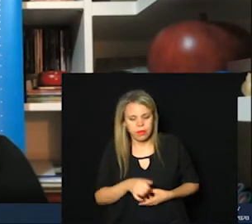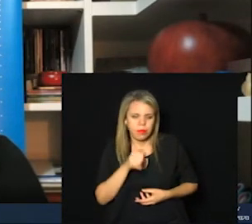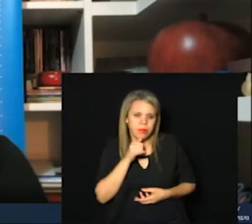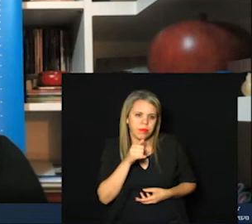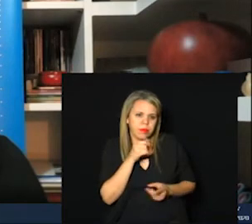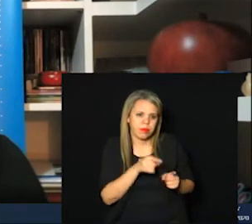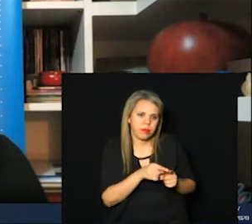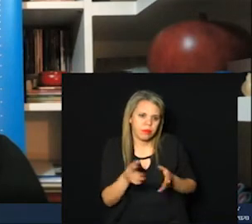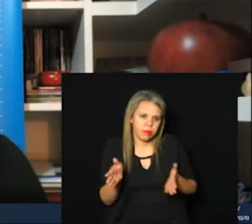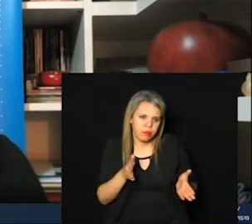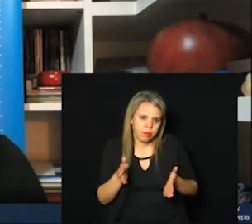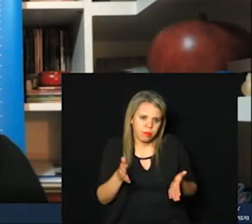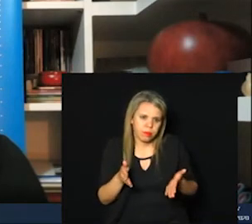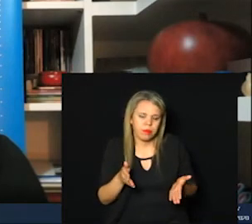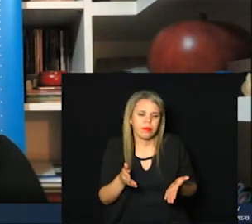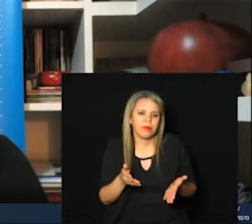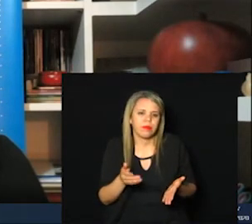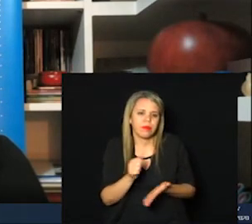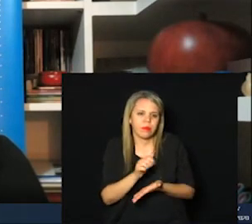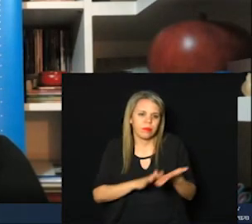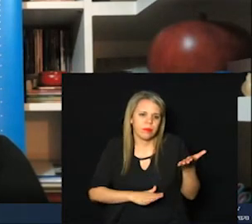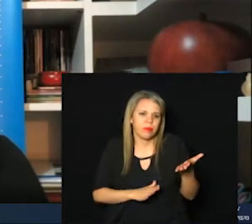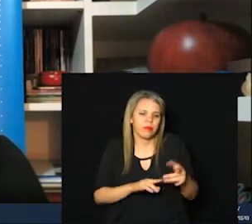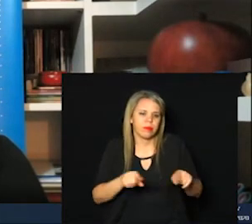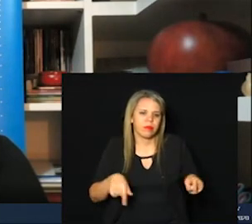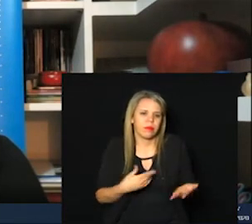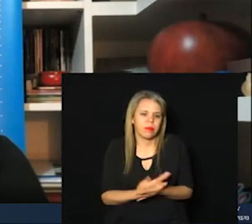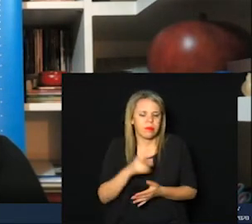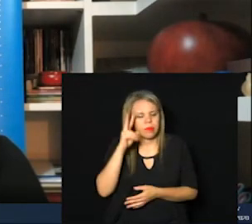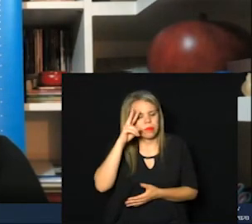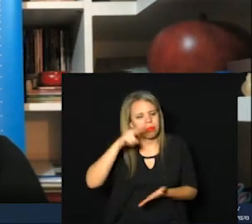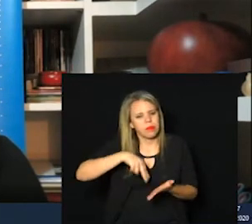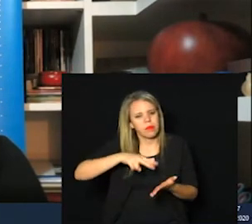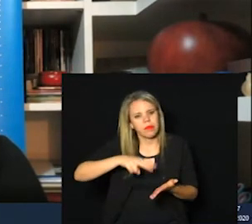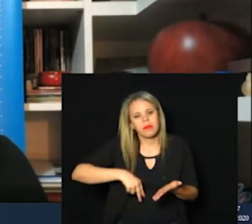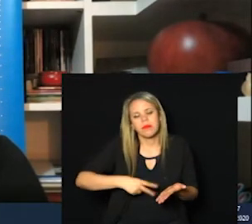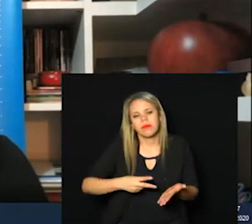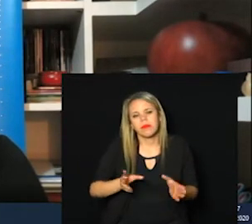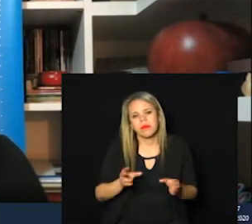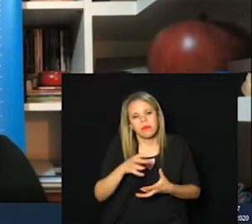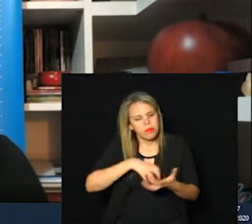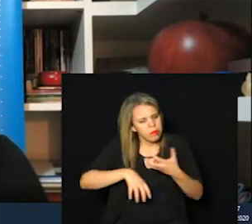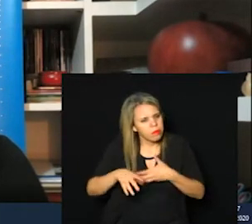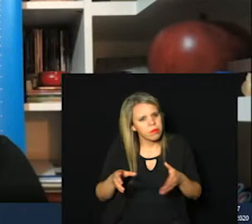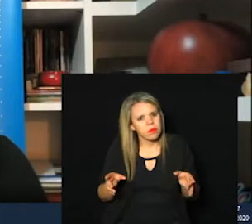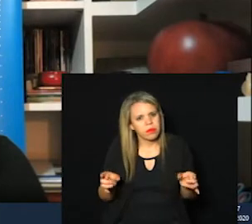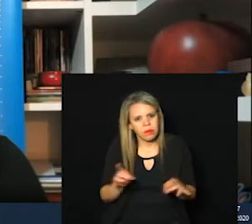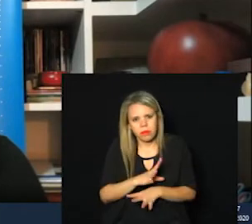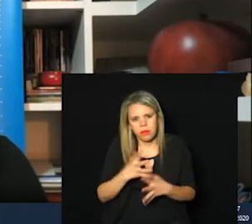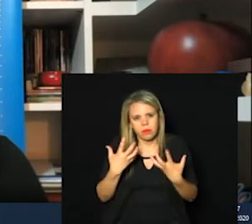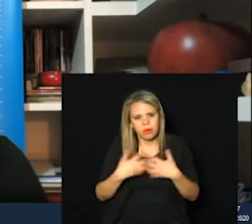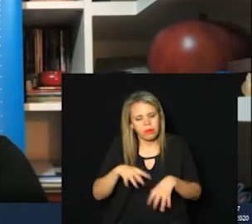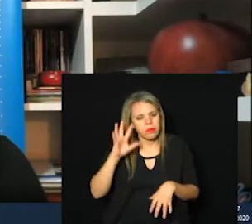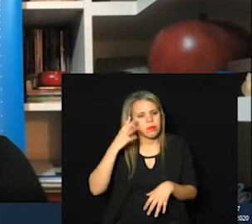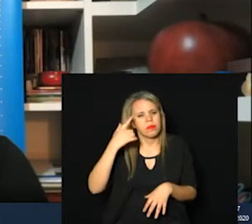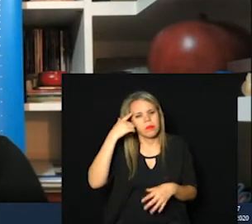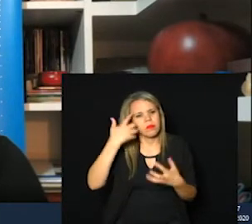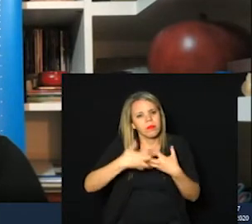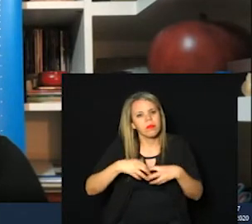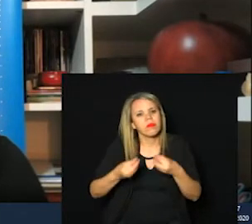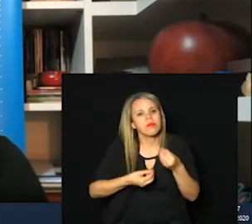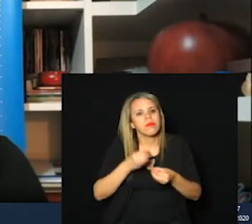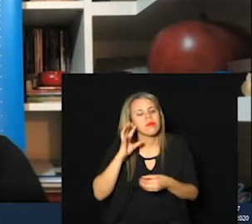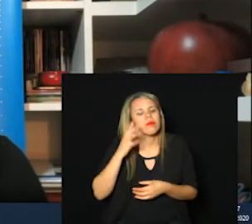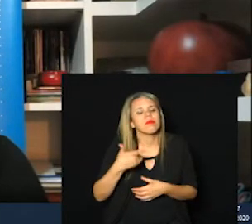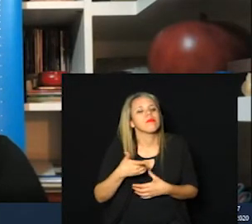uma atividade na sala, um dia a gente leu uma história e no final o conflito não se resolvia. As crianças precisavam, a gente junto precisava pensar como resolver